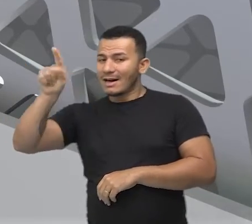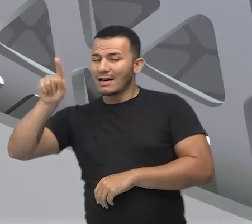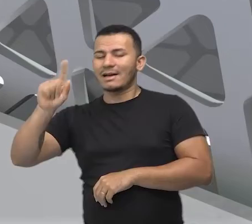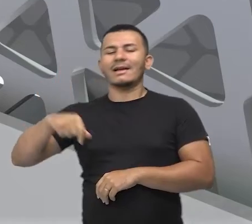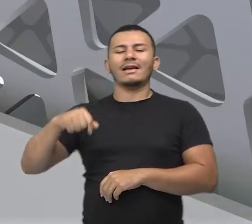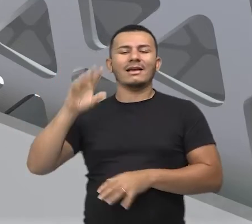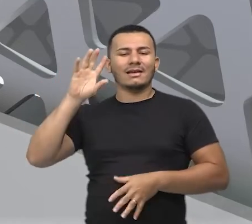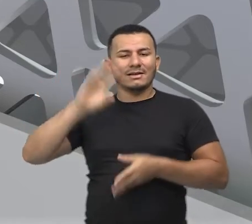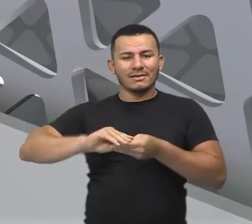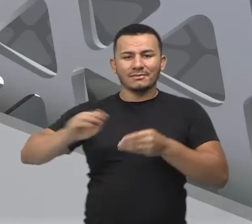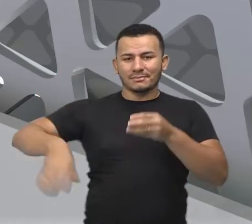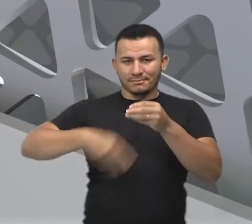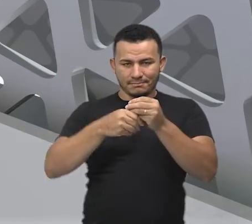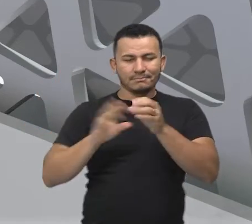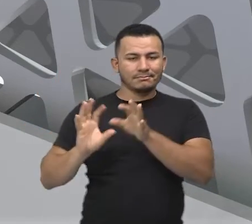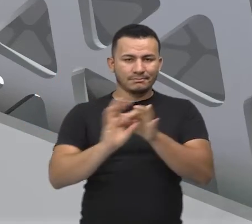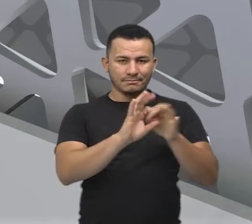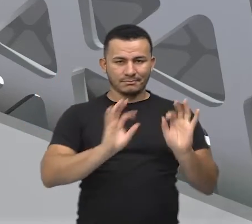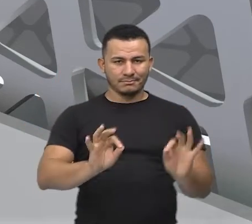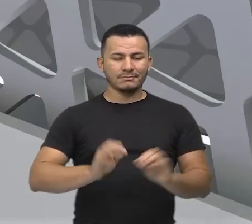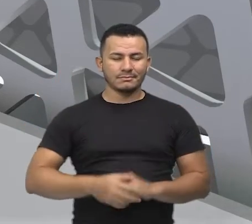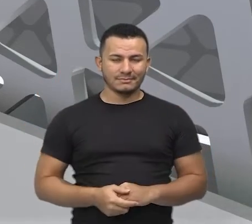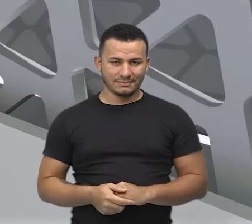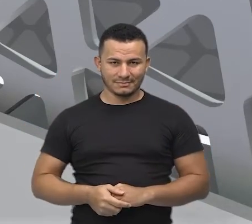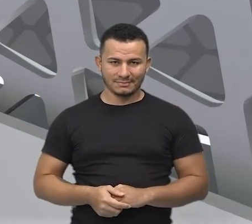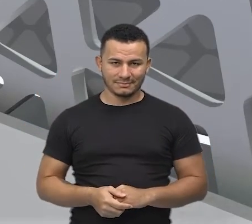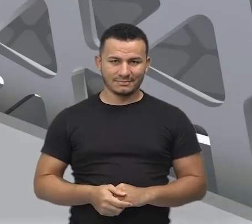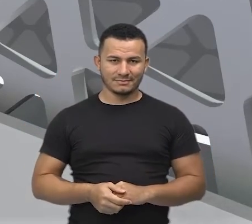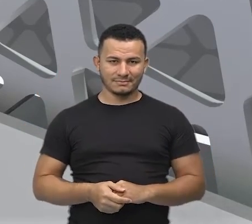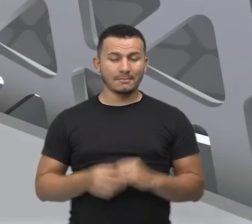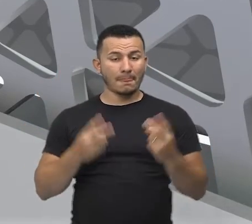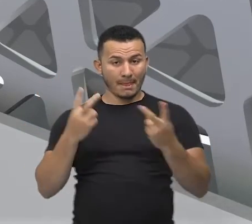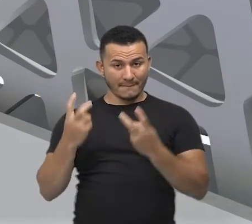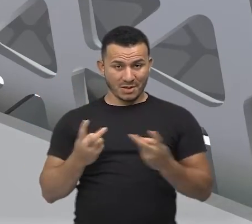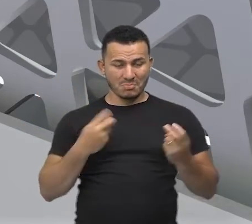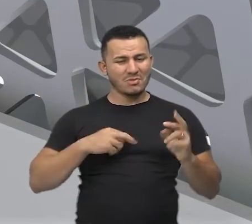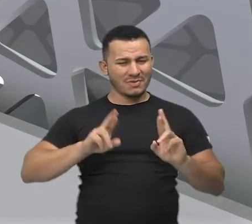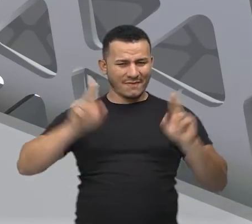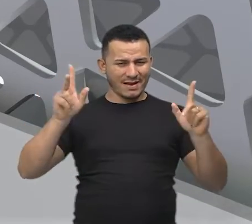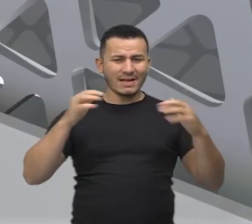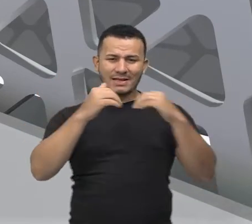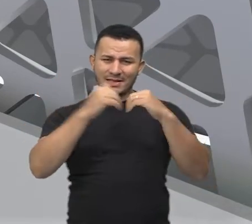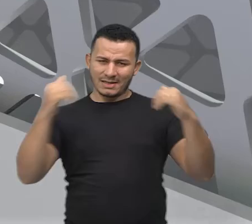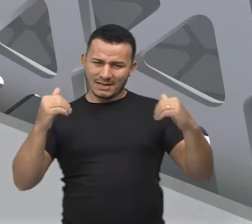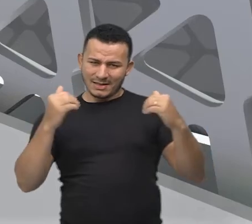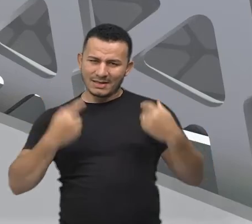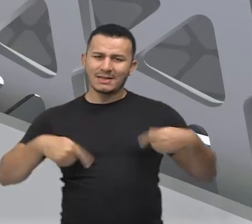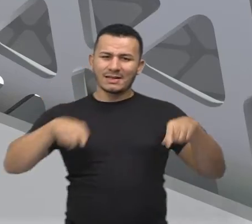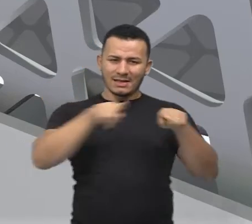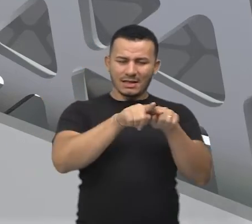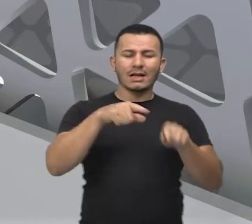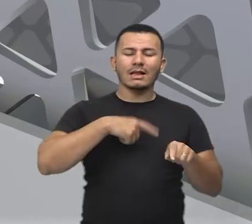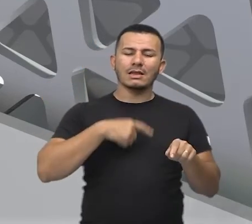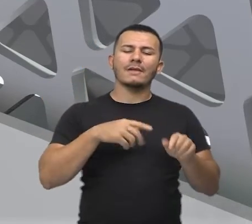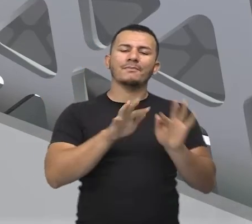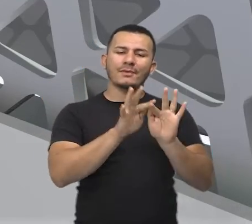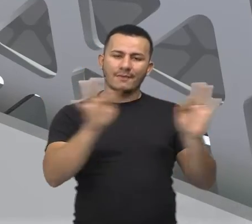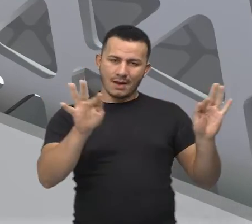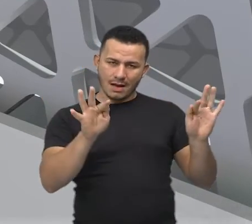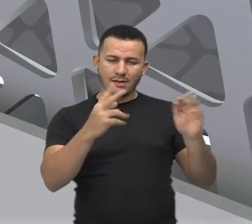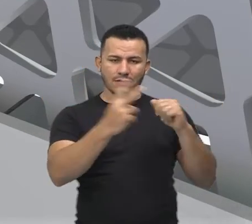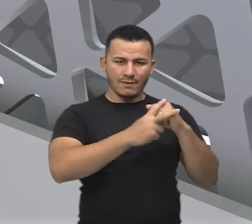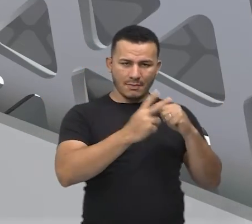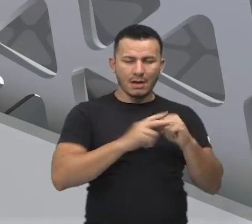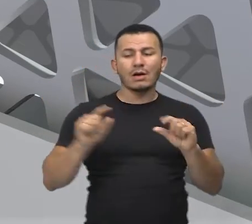completa o sentido da primeira oração. Ok? Então, aí estabelecida a diferença entre frase verbal